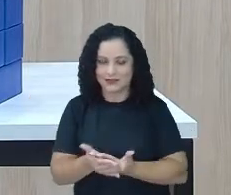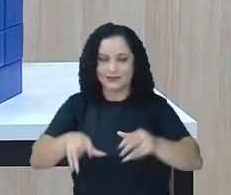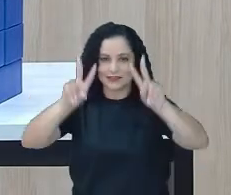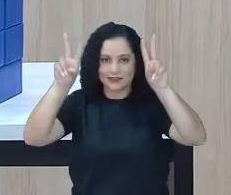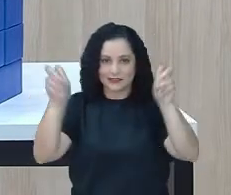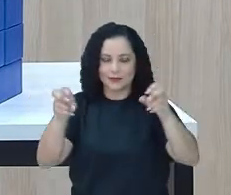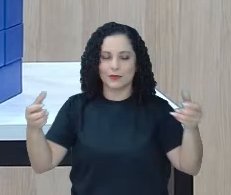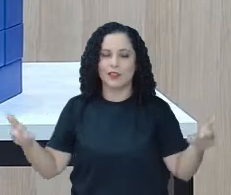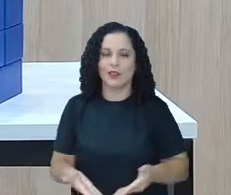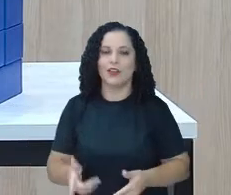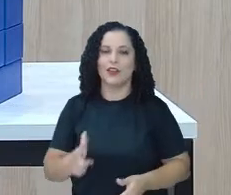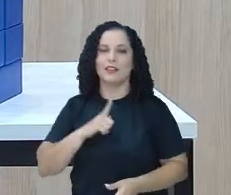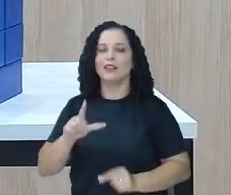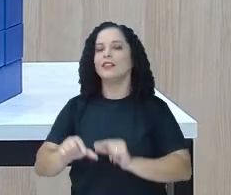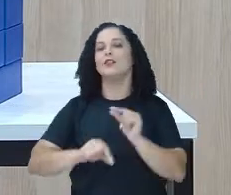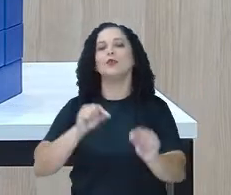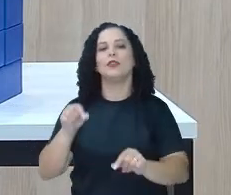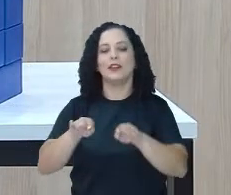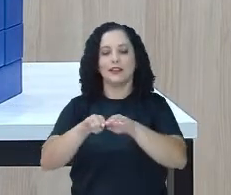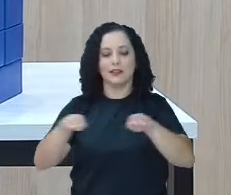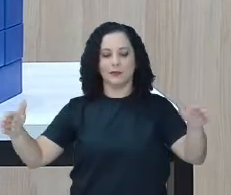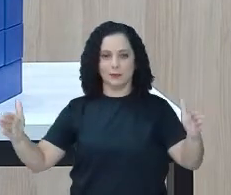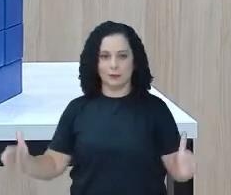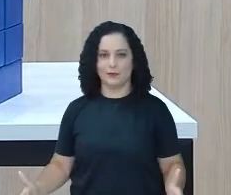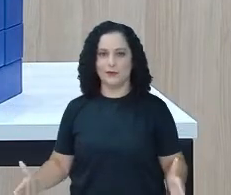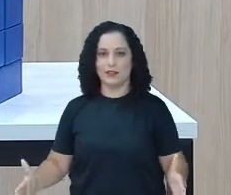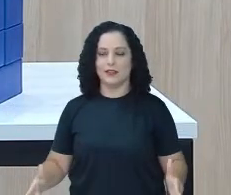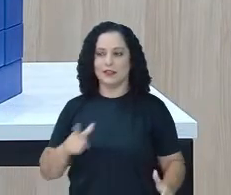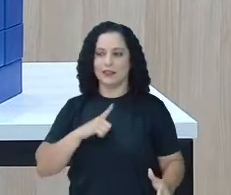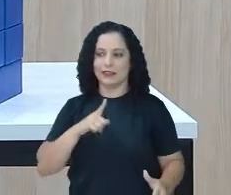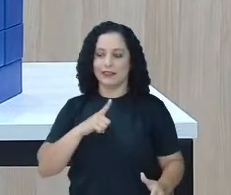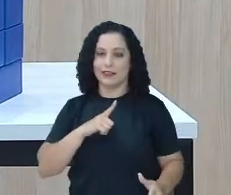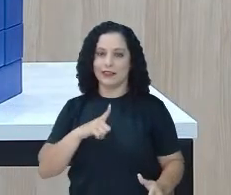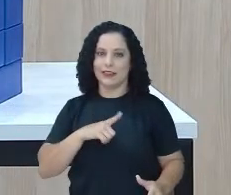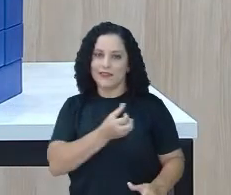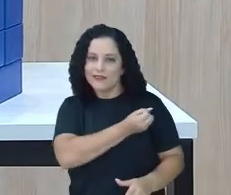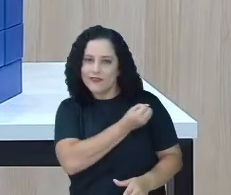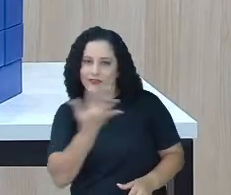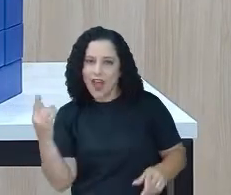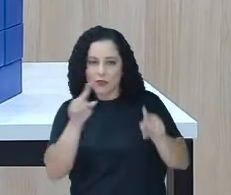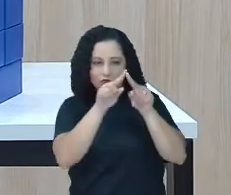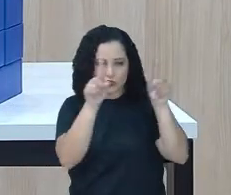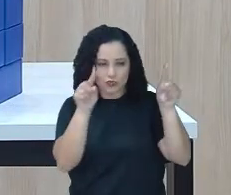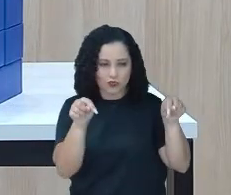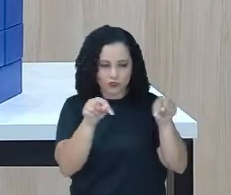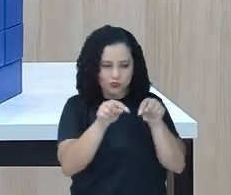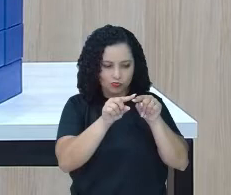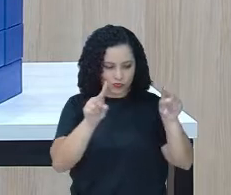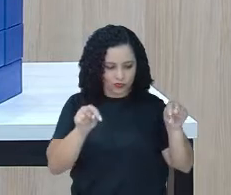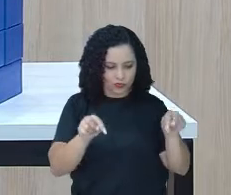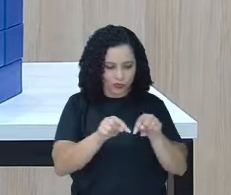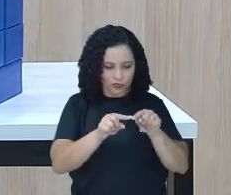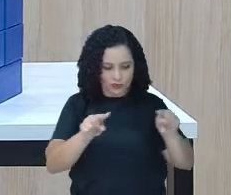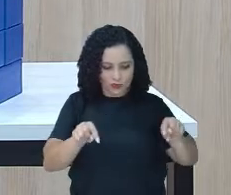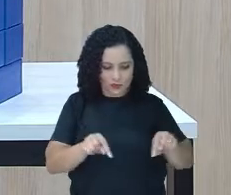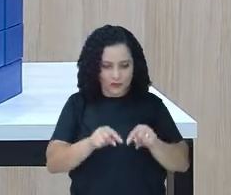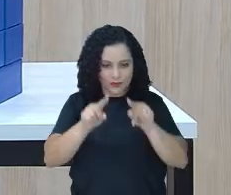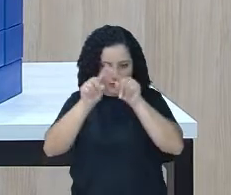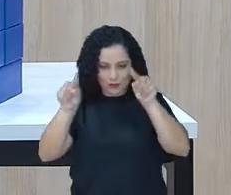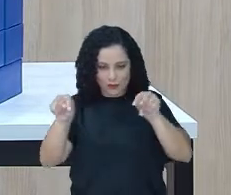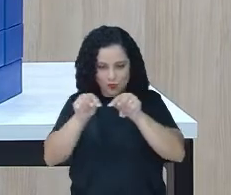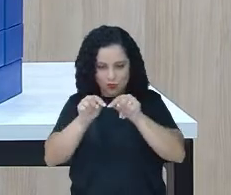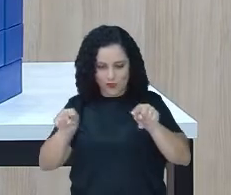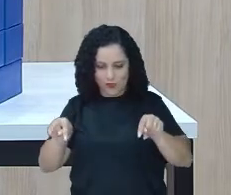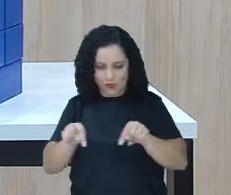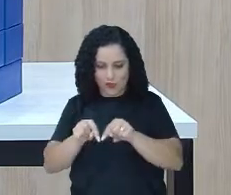tem um bloco retangular construído por outros bloquinhos retangulares, né? Aqui o brinquedinho do Lego. E